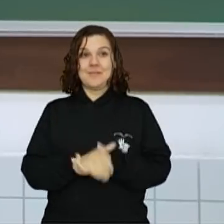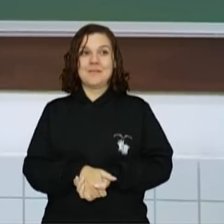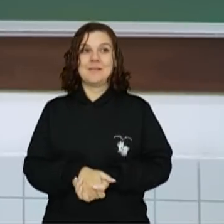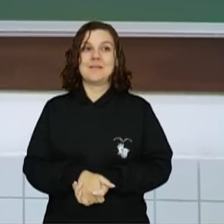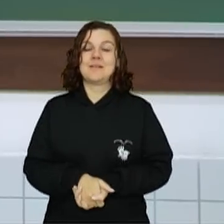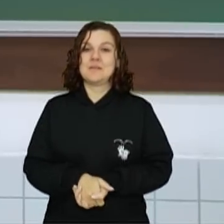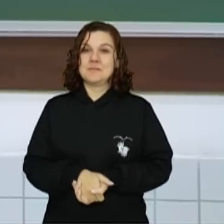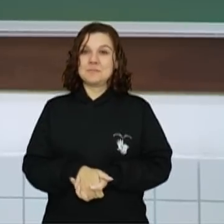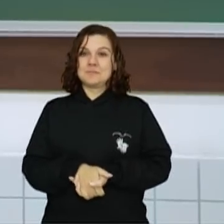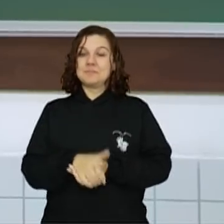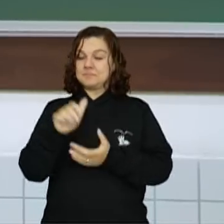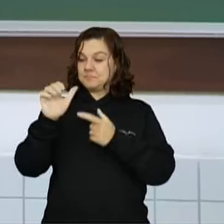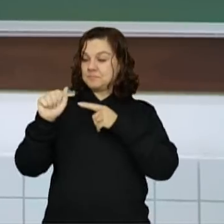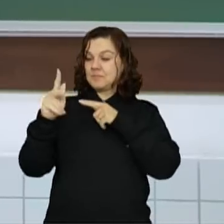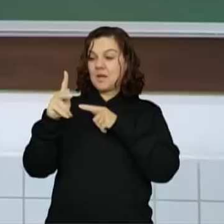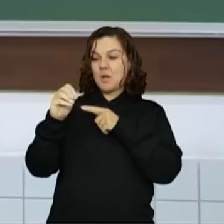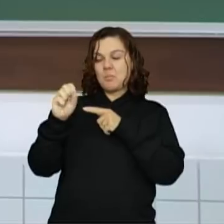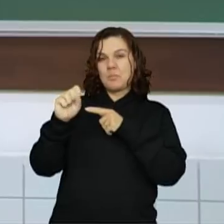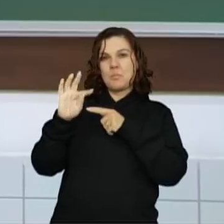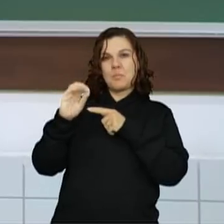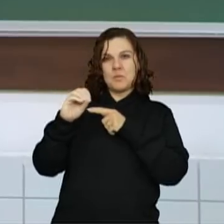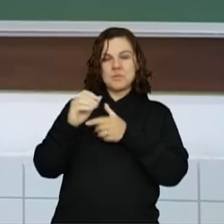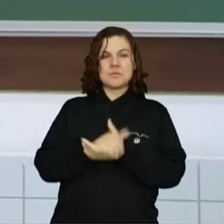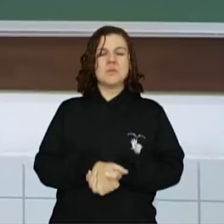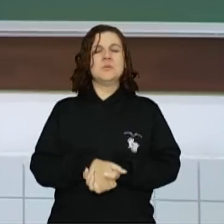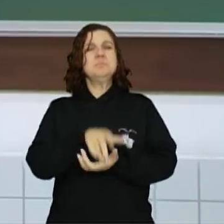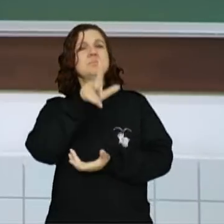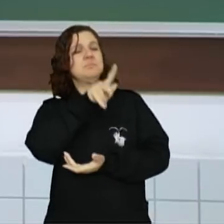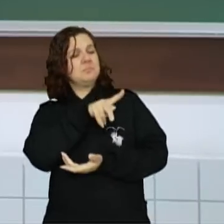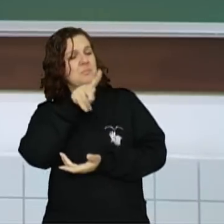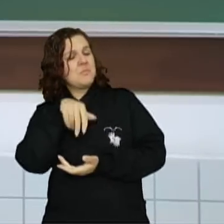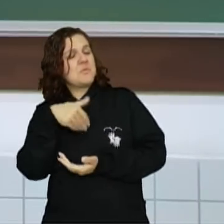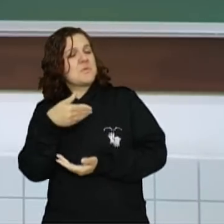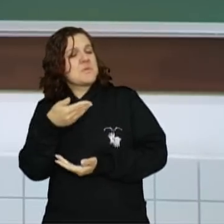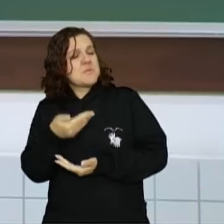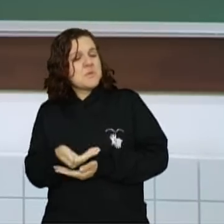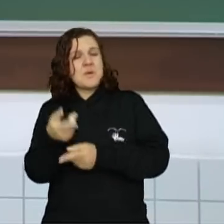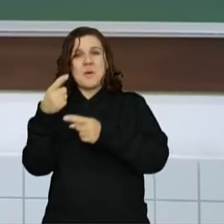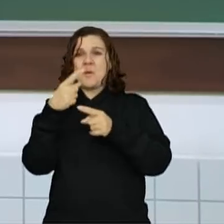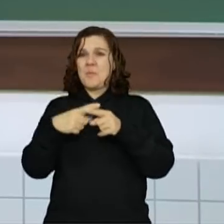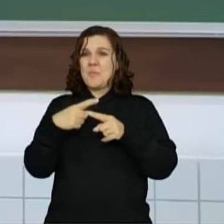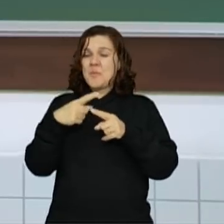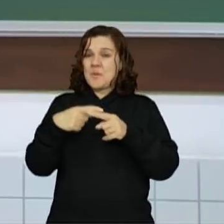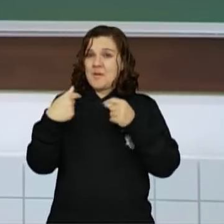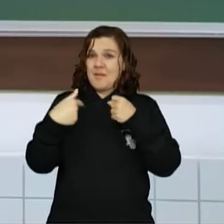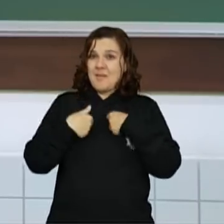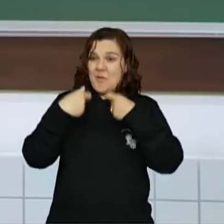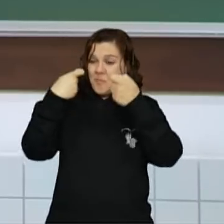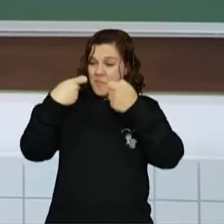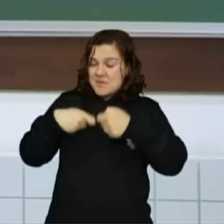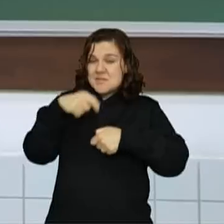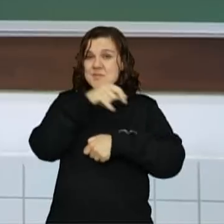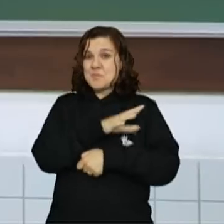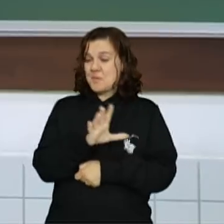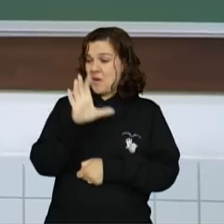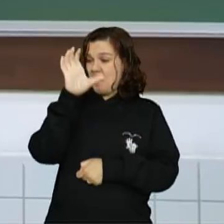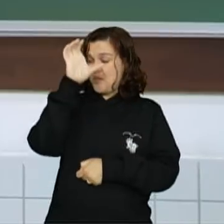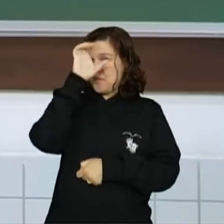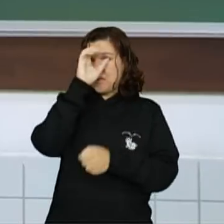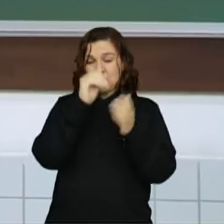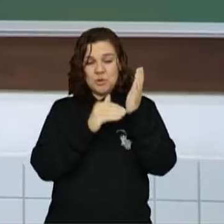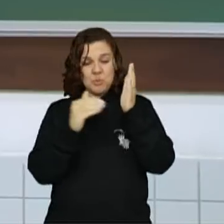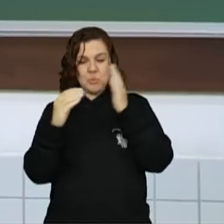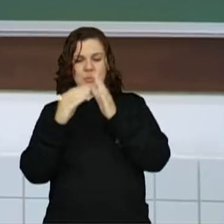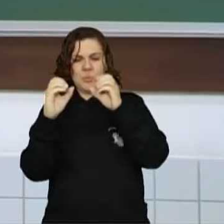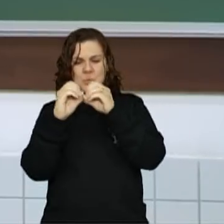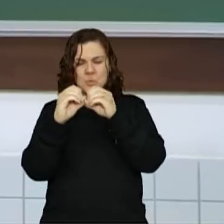Vamos falar sobre aposto. Professora, por que eu tenho que aprender a